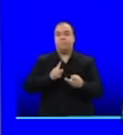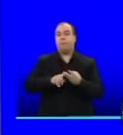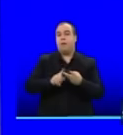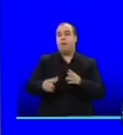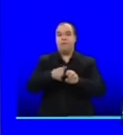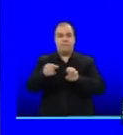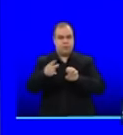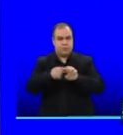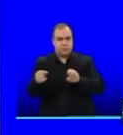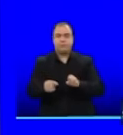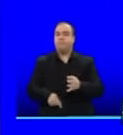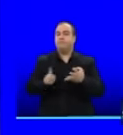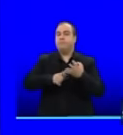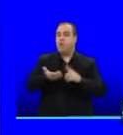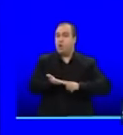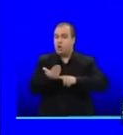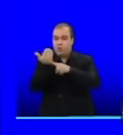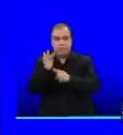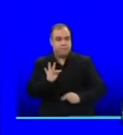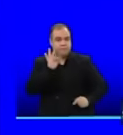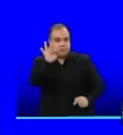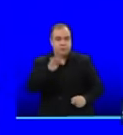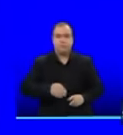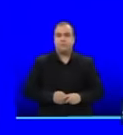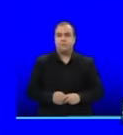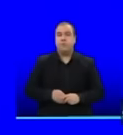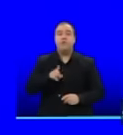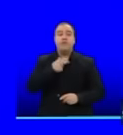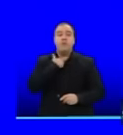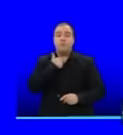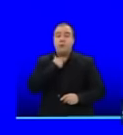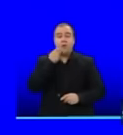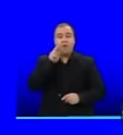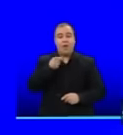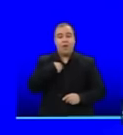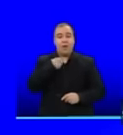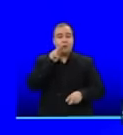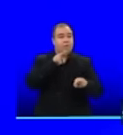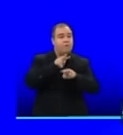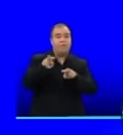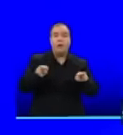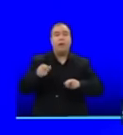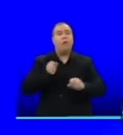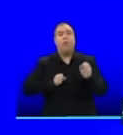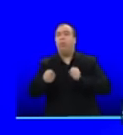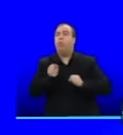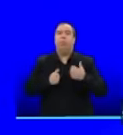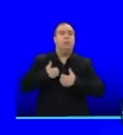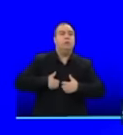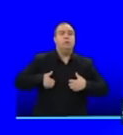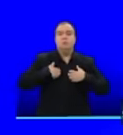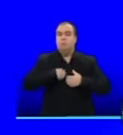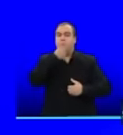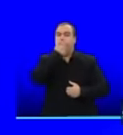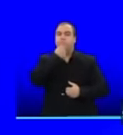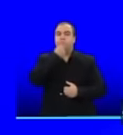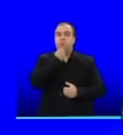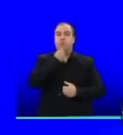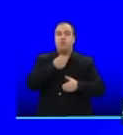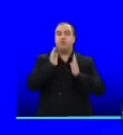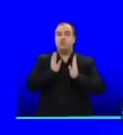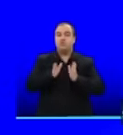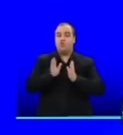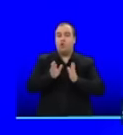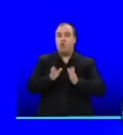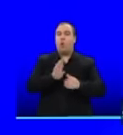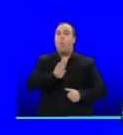empresarização, tecnologias do futuro. Empresarização. Você não pode ver aqui, mas eu estou vendo na visão periférica o desespero do Boulos. Ele já ficou olhando, desculpa,